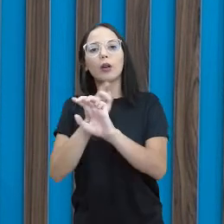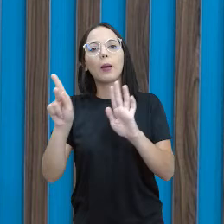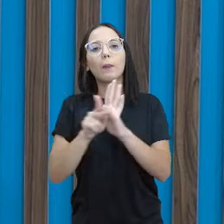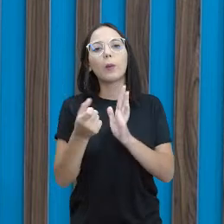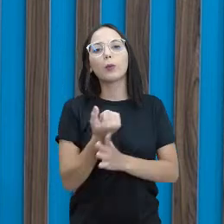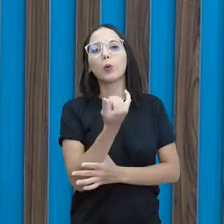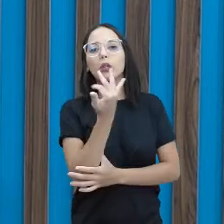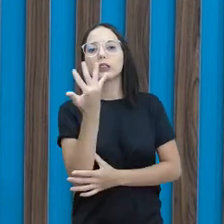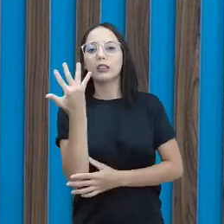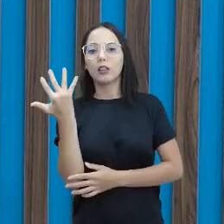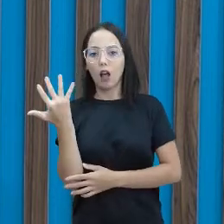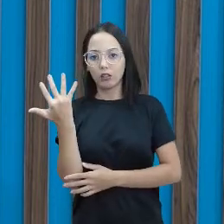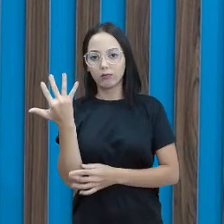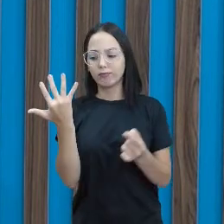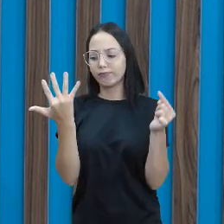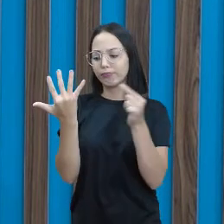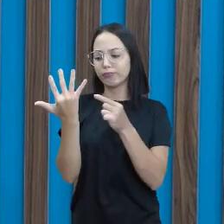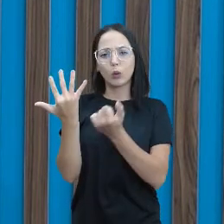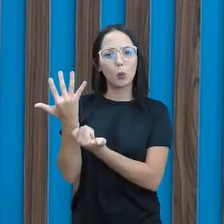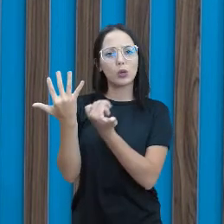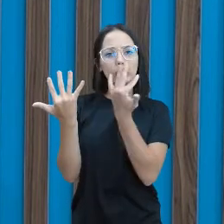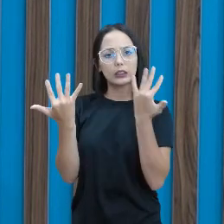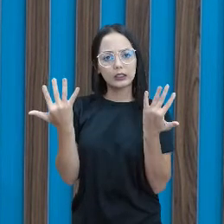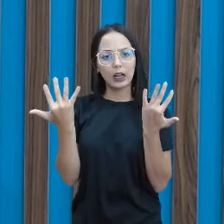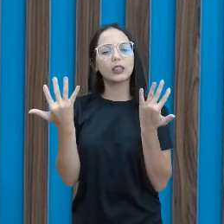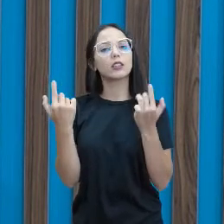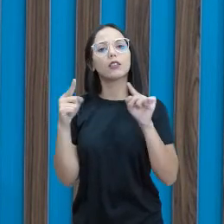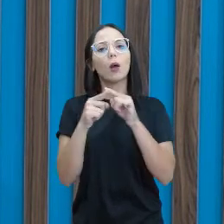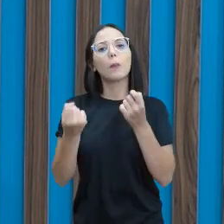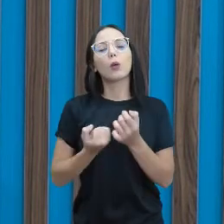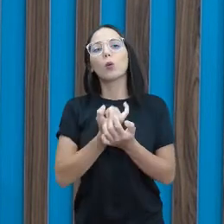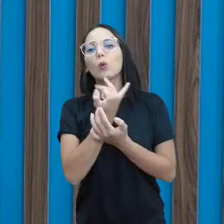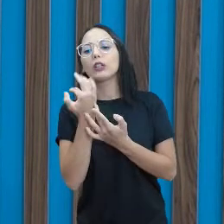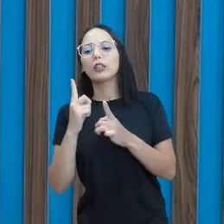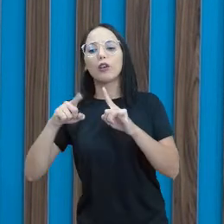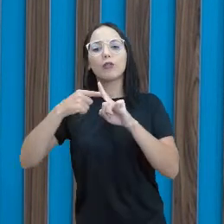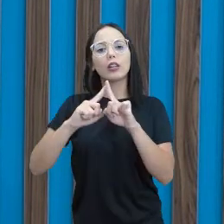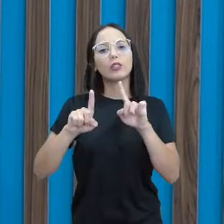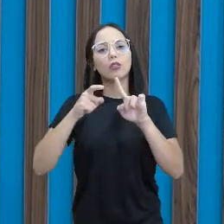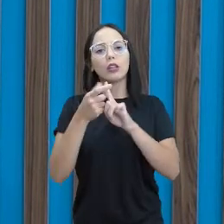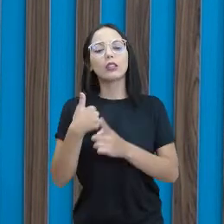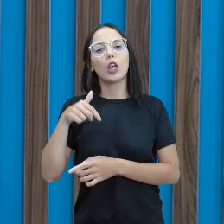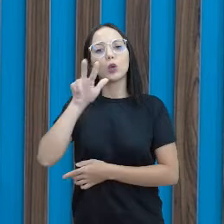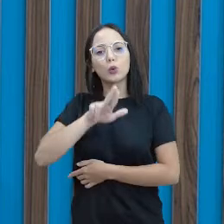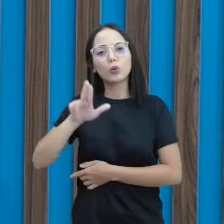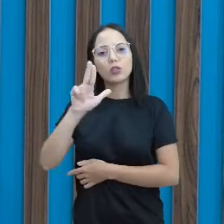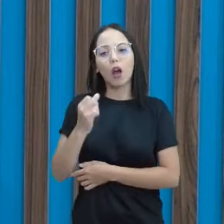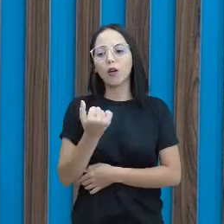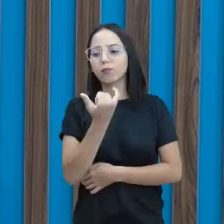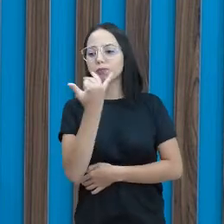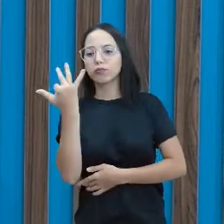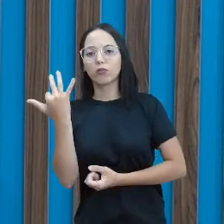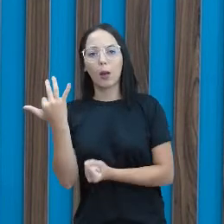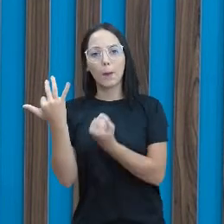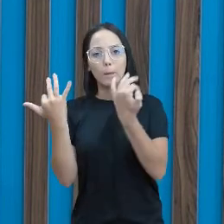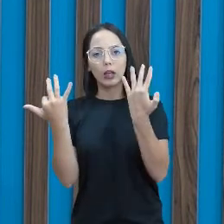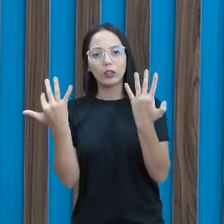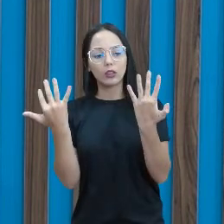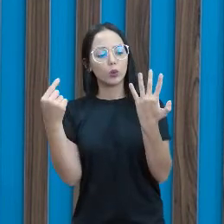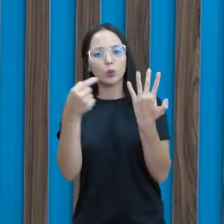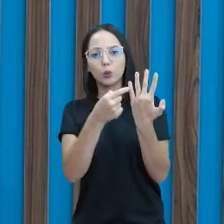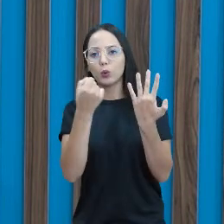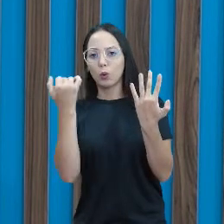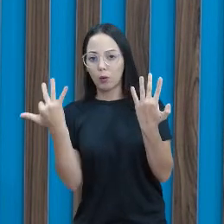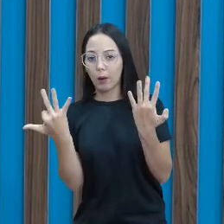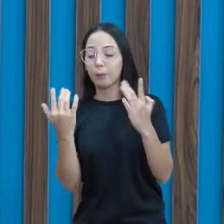quantidade. Nesse expoente dizia pra gente a quantidade de vezes que eu ia fazer a multiplicação ali daquele número, né, que a gente tomou como